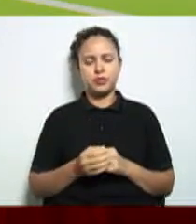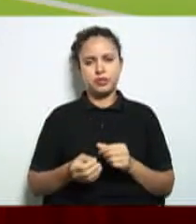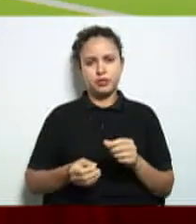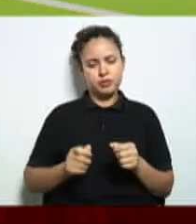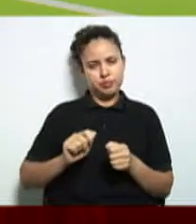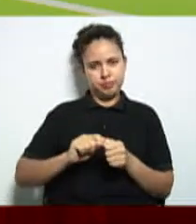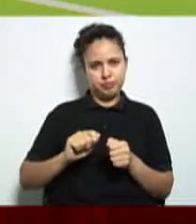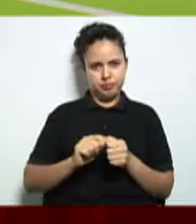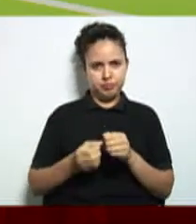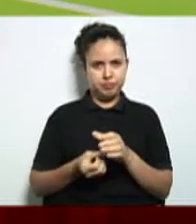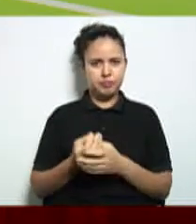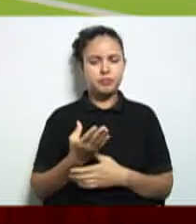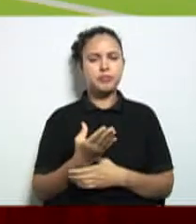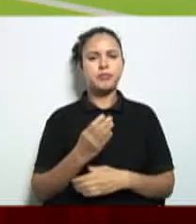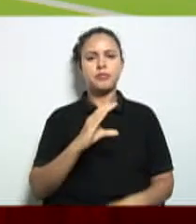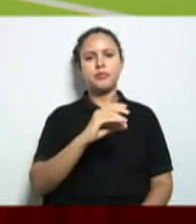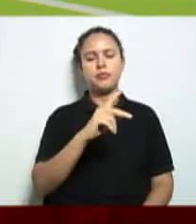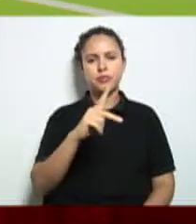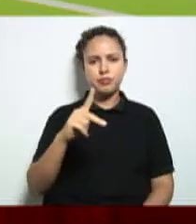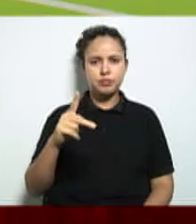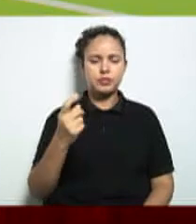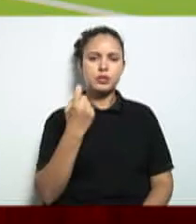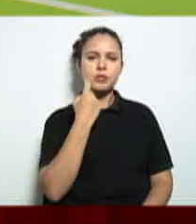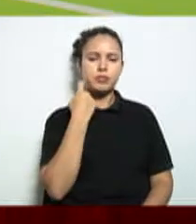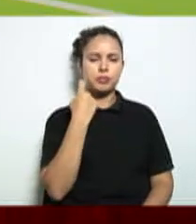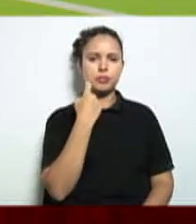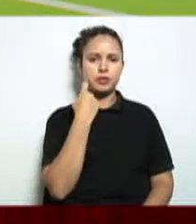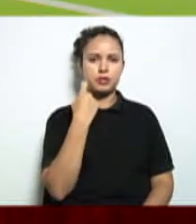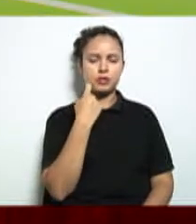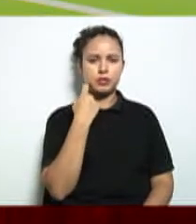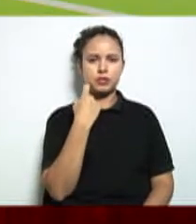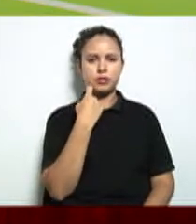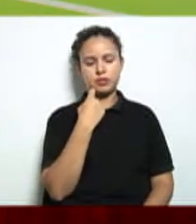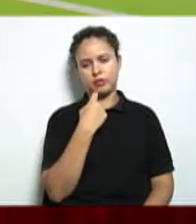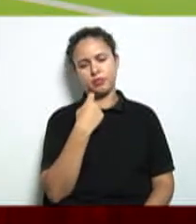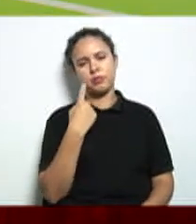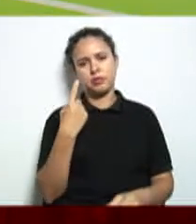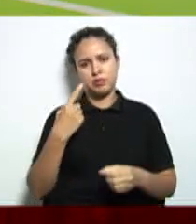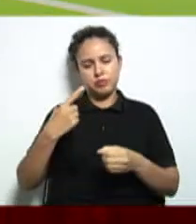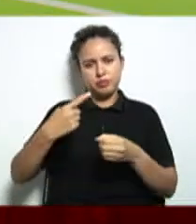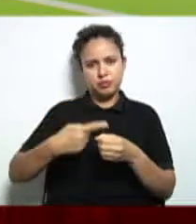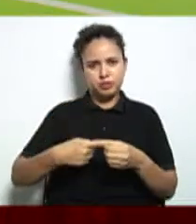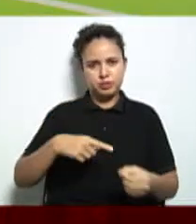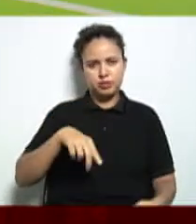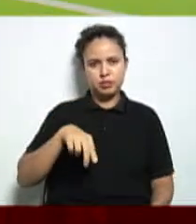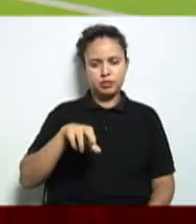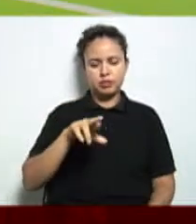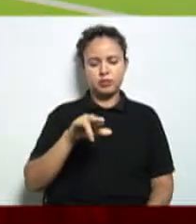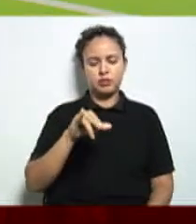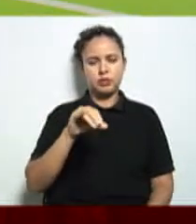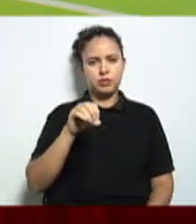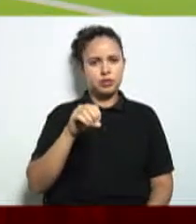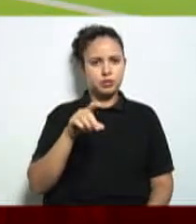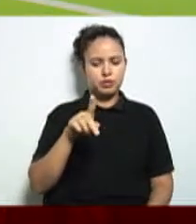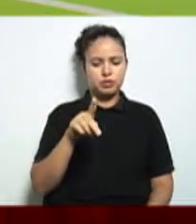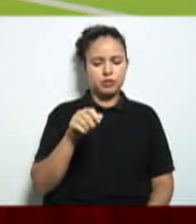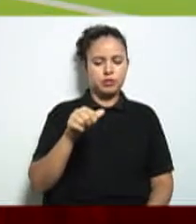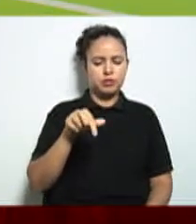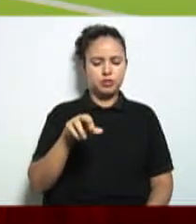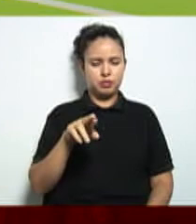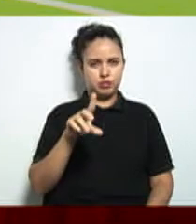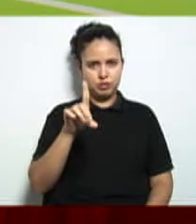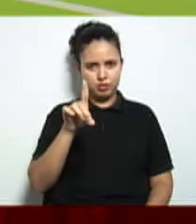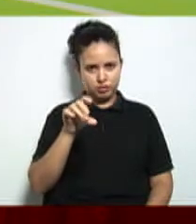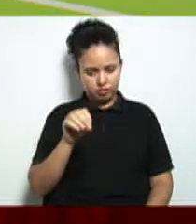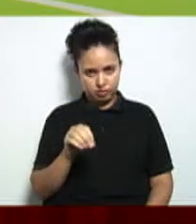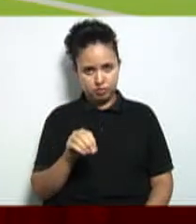formar uma cooperativa de piscicultura lá em Rio Pardo? Será que é possível? Será que é um caminho? Então